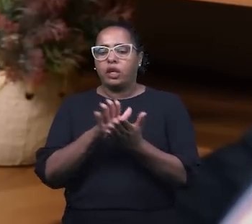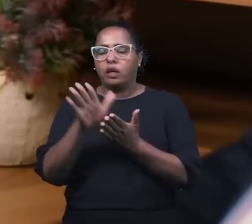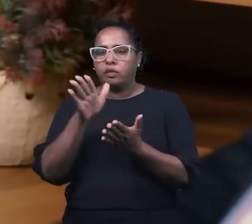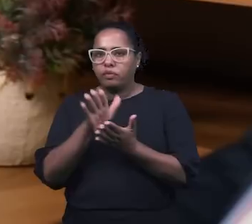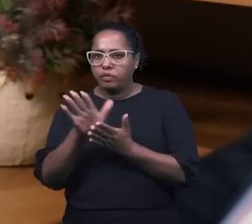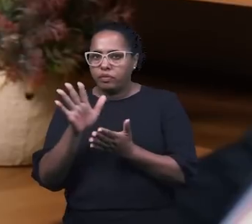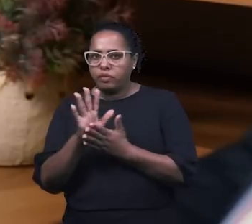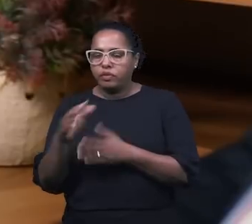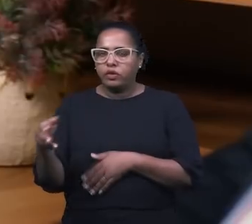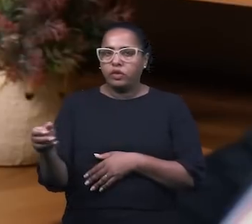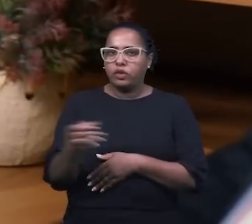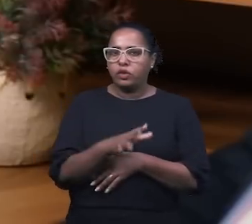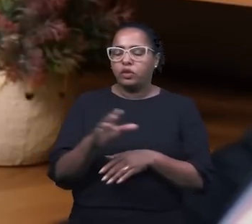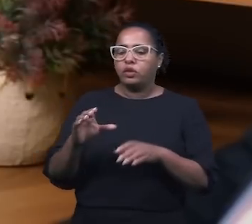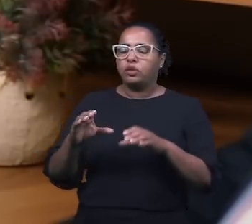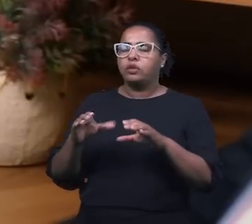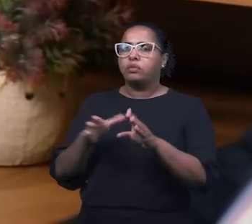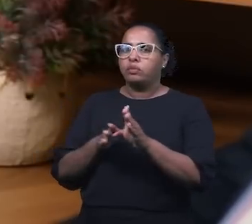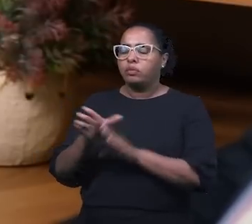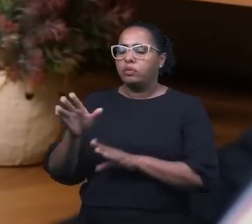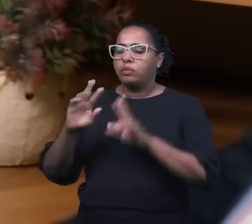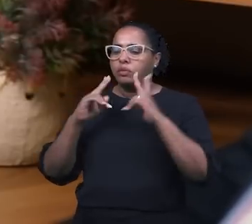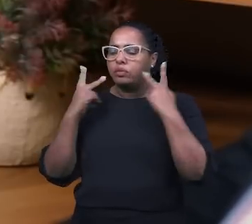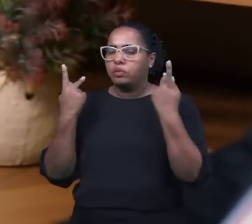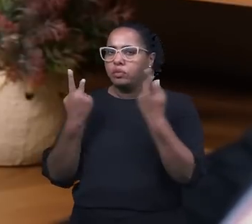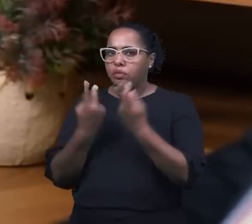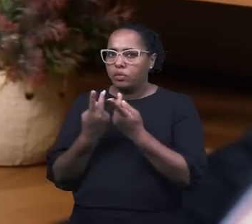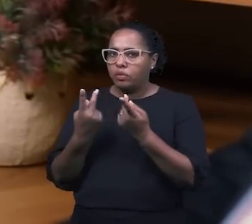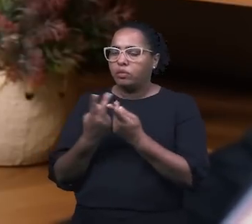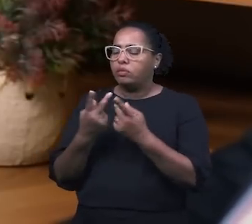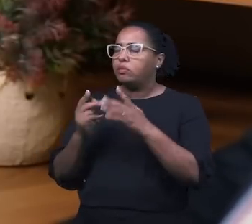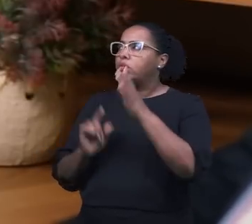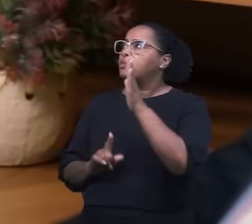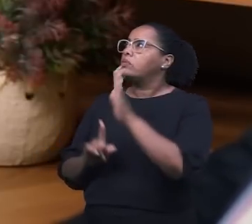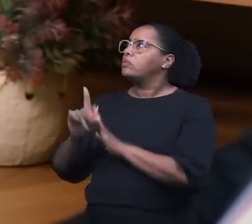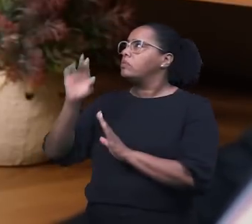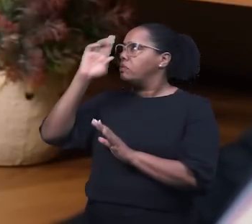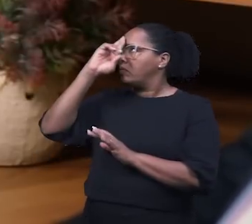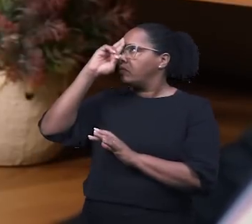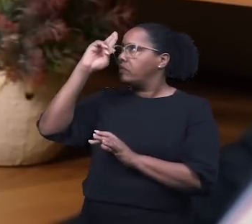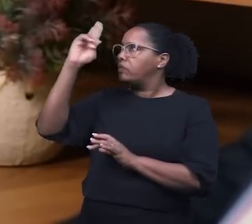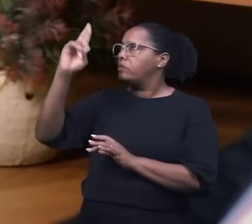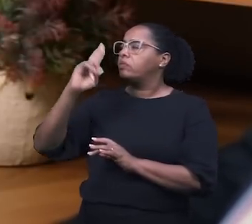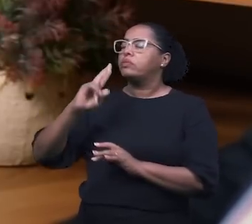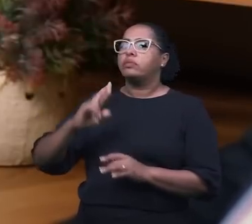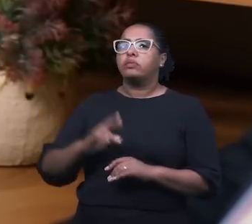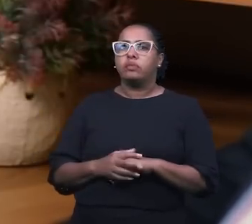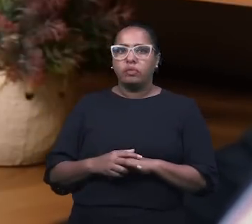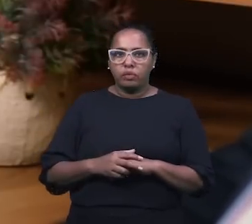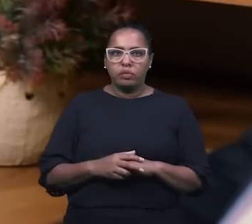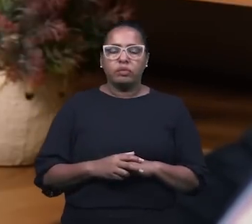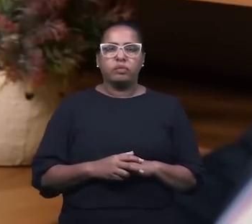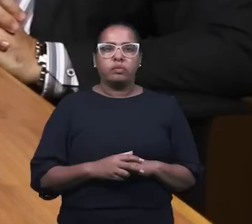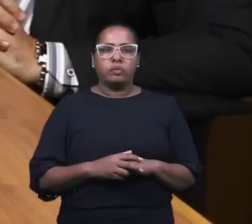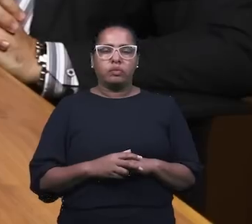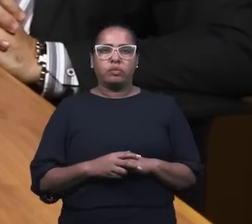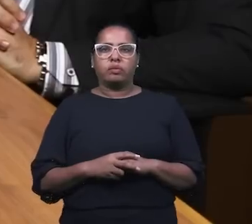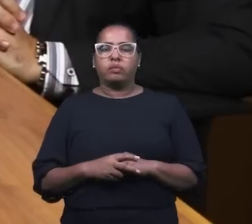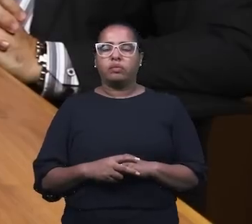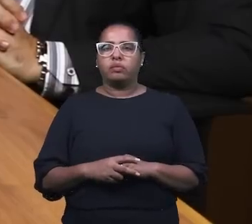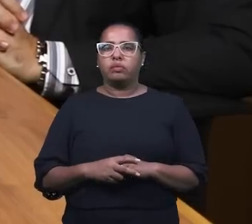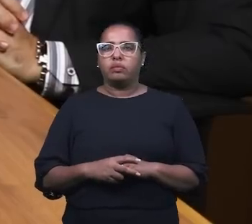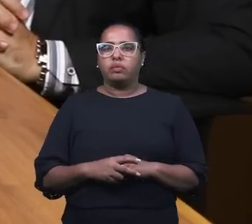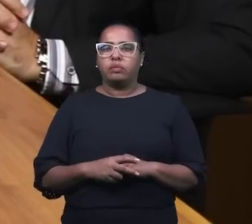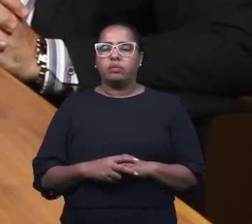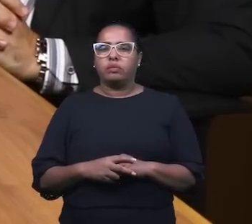coletânea, para o conselho presbiteral que consulta o Senhor, aqueles que devem constar no inário.